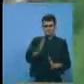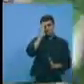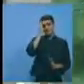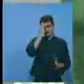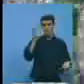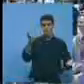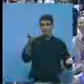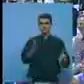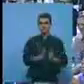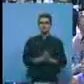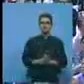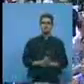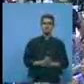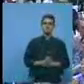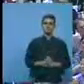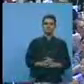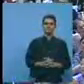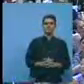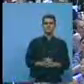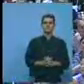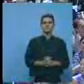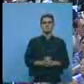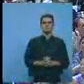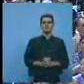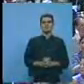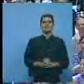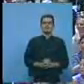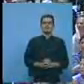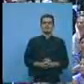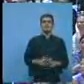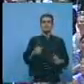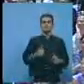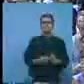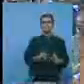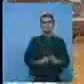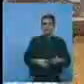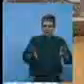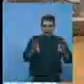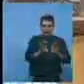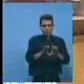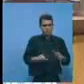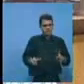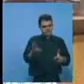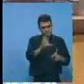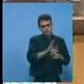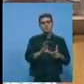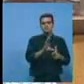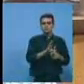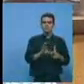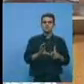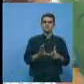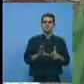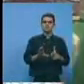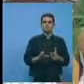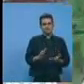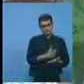partilhavam tudo, que tinham tudo em comum, que perseverava na doutrina dos apóstolos, na fração do pão, nas orações, os